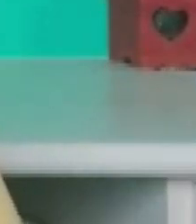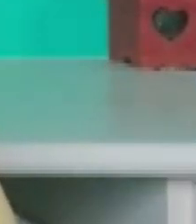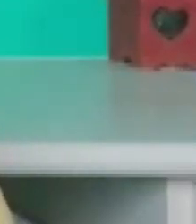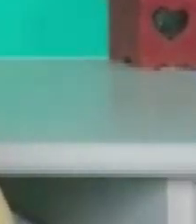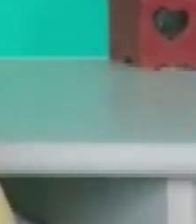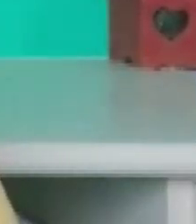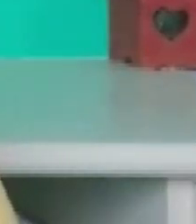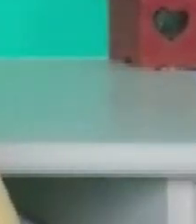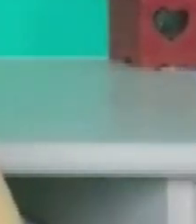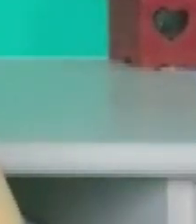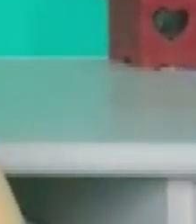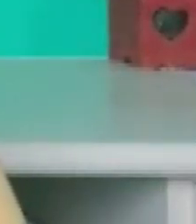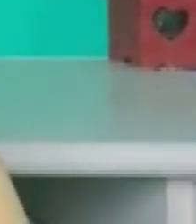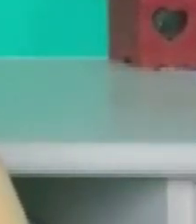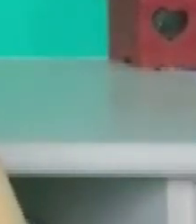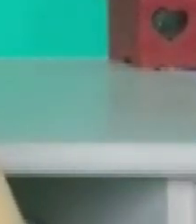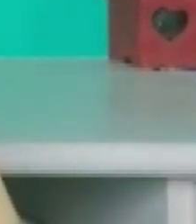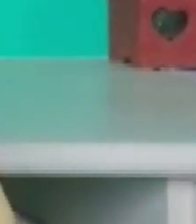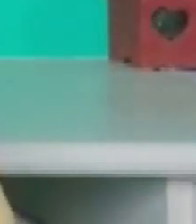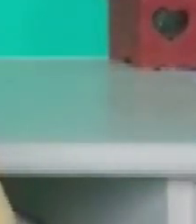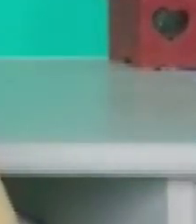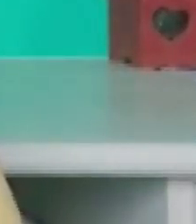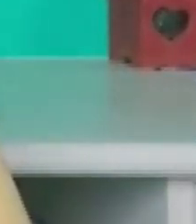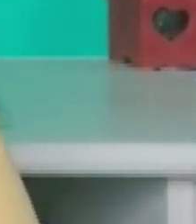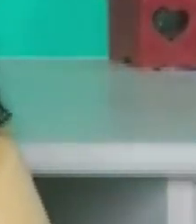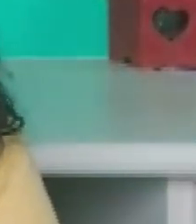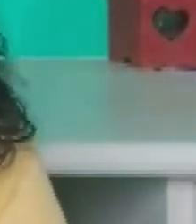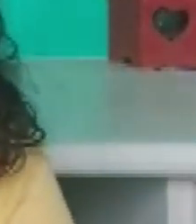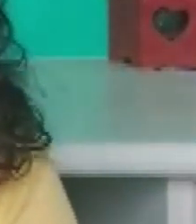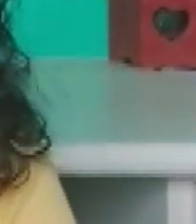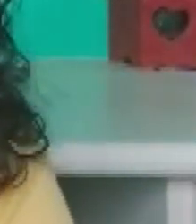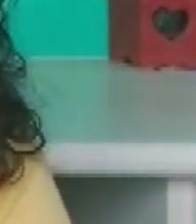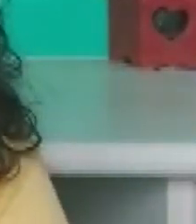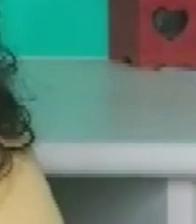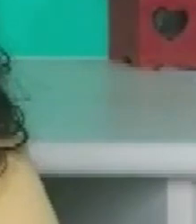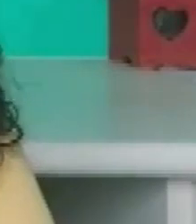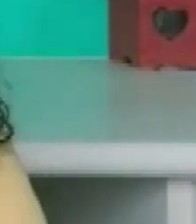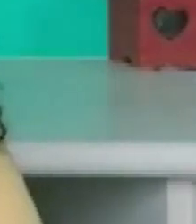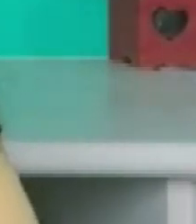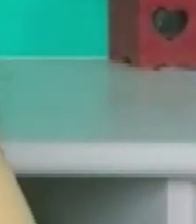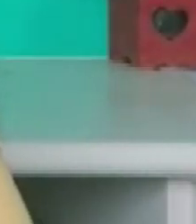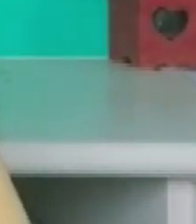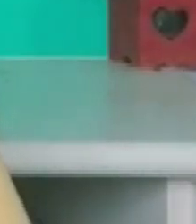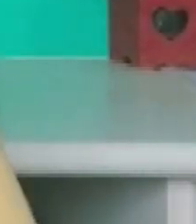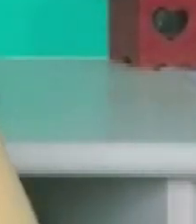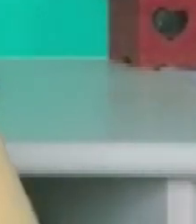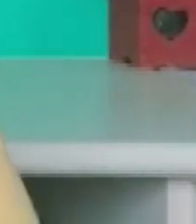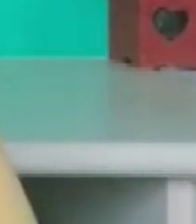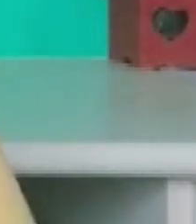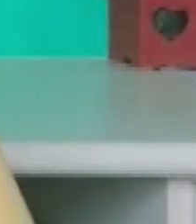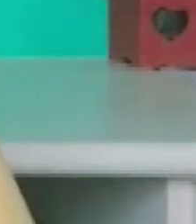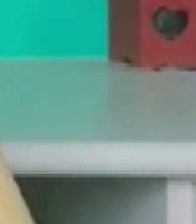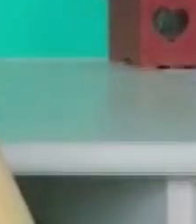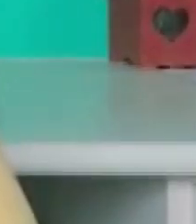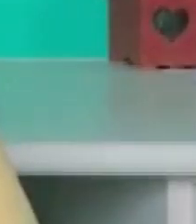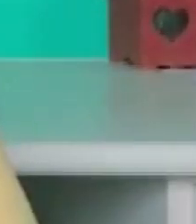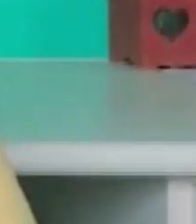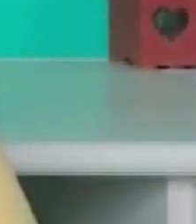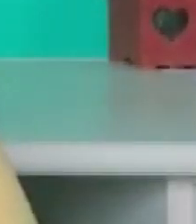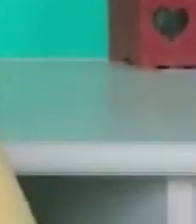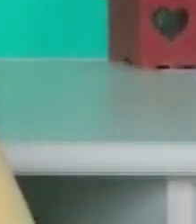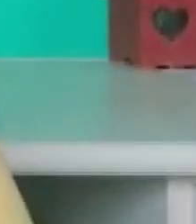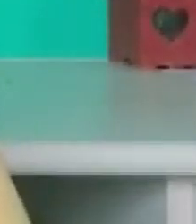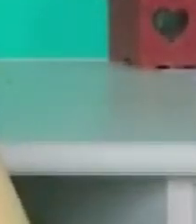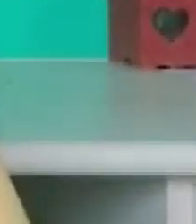dia 14 de outubro, das 19 às 22 horas, e a segunda no dia 17